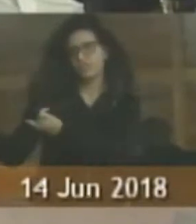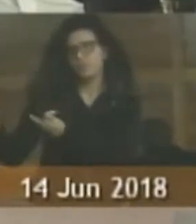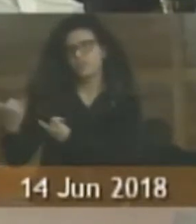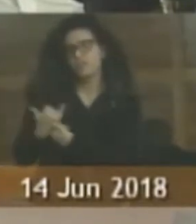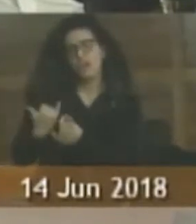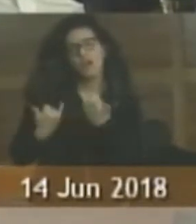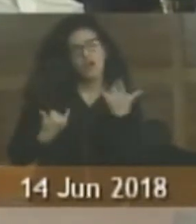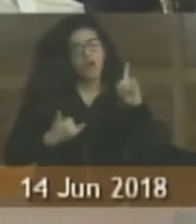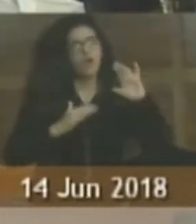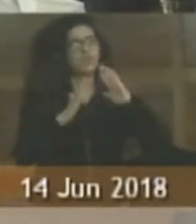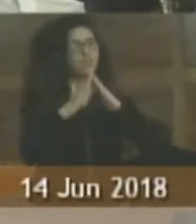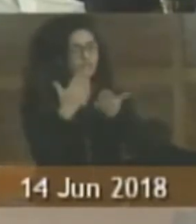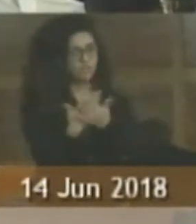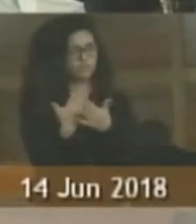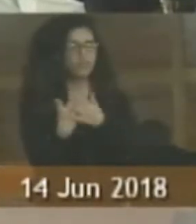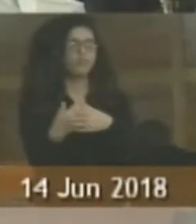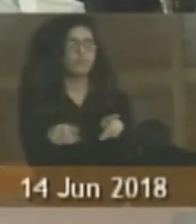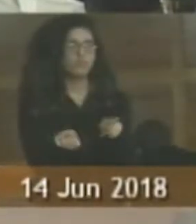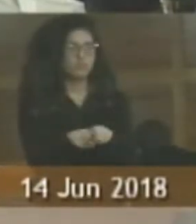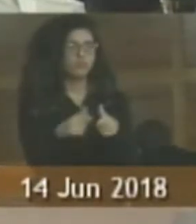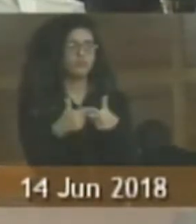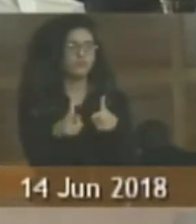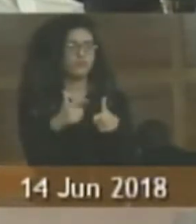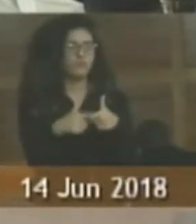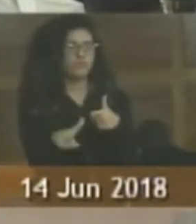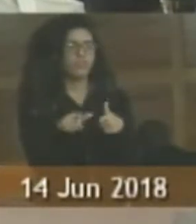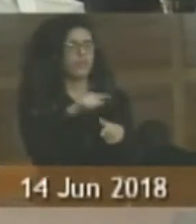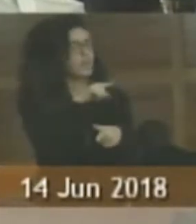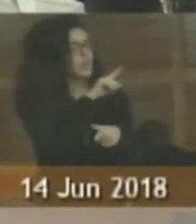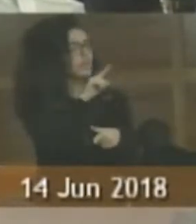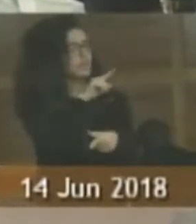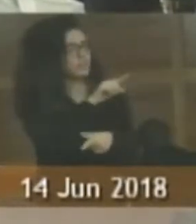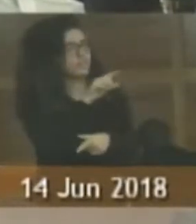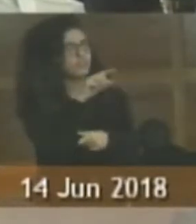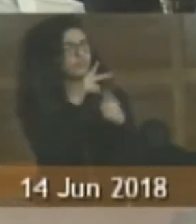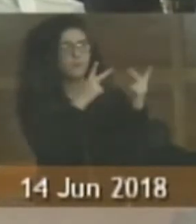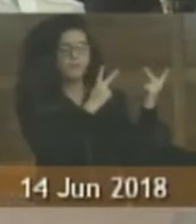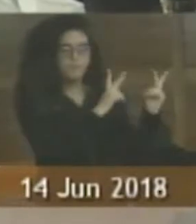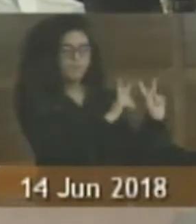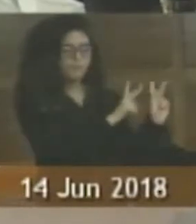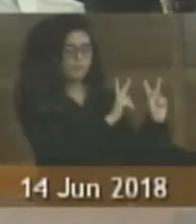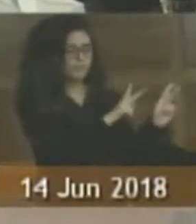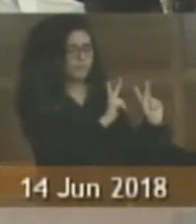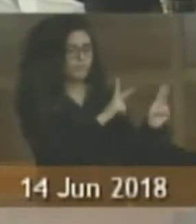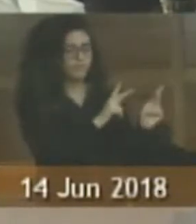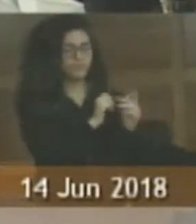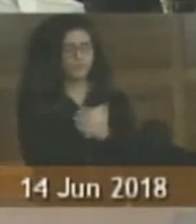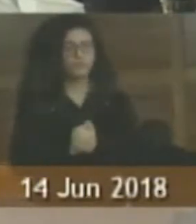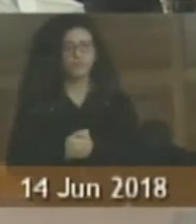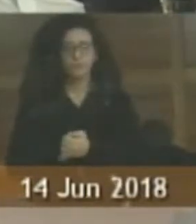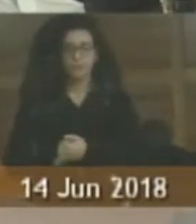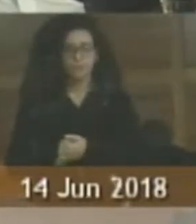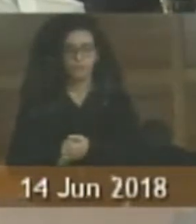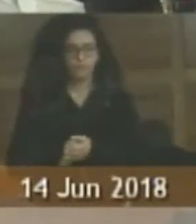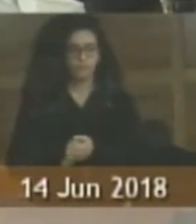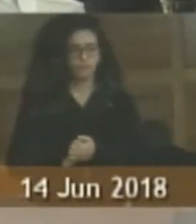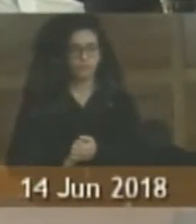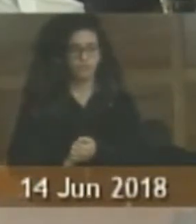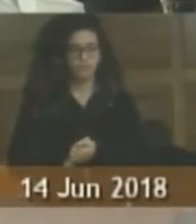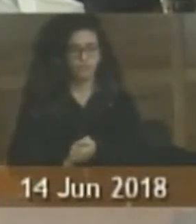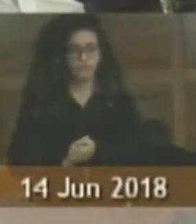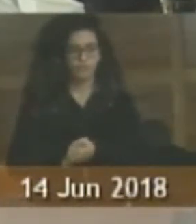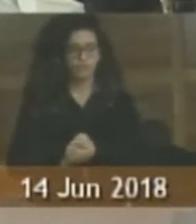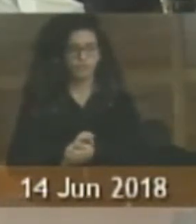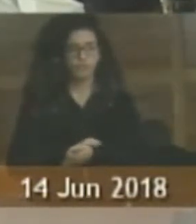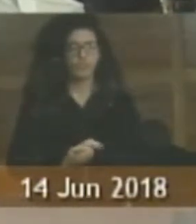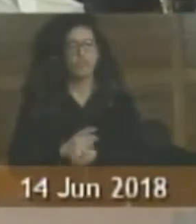escola com esse tipo de problema na Vila de Mambucaba, que está na mesma situação. Não é isso? Ok. Então, eu vou